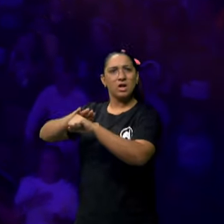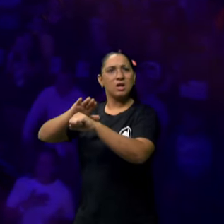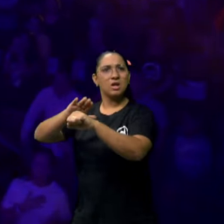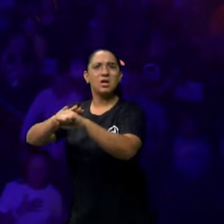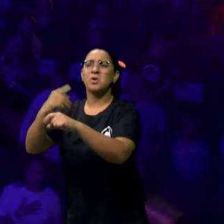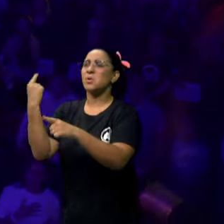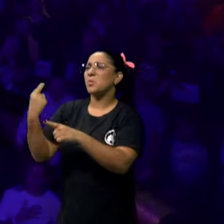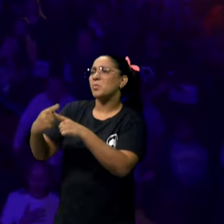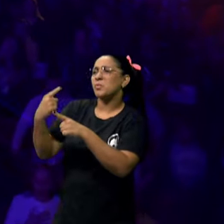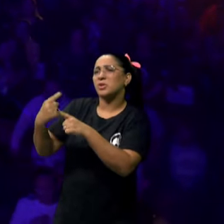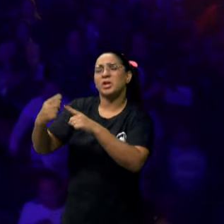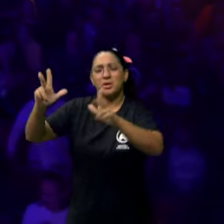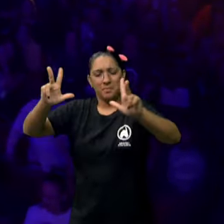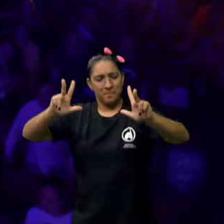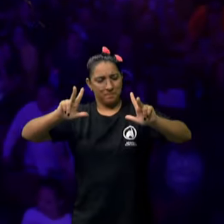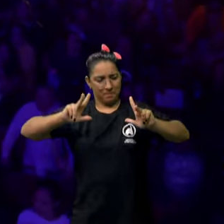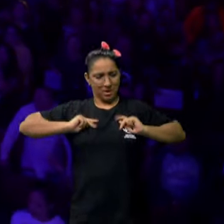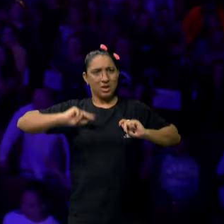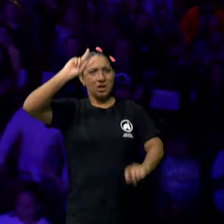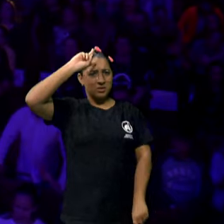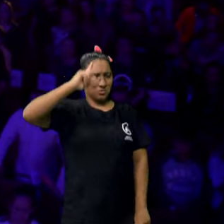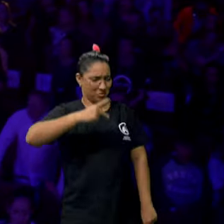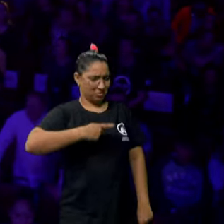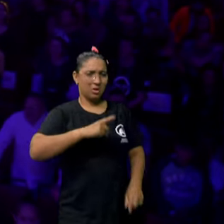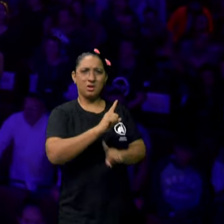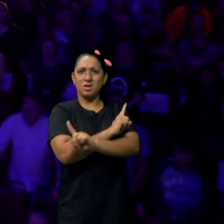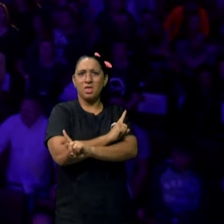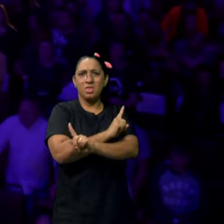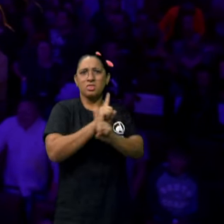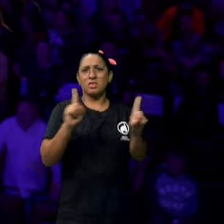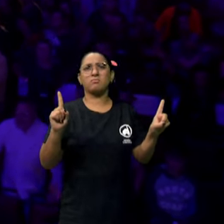sei que não mereço sim